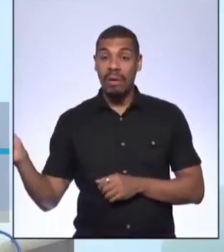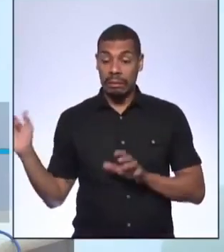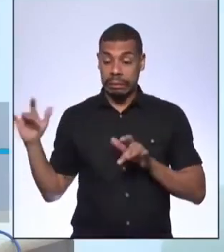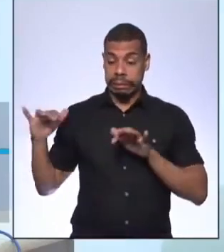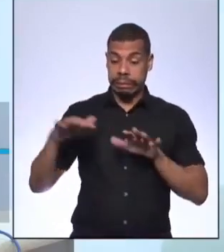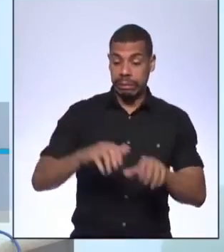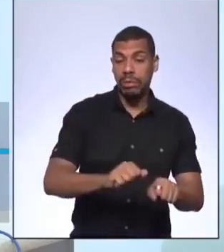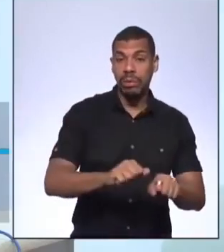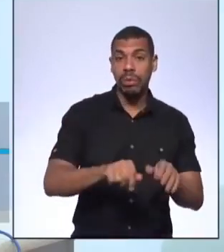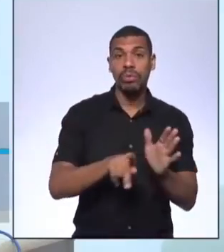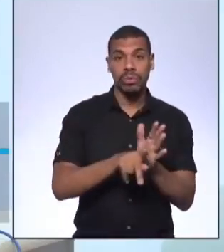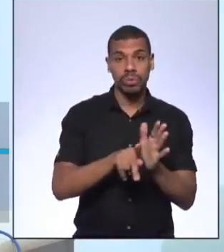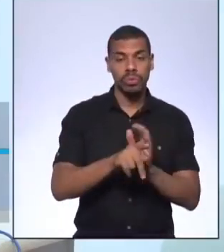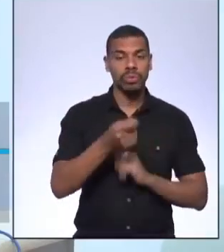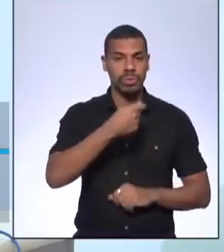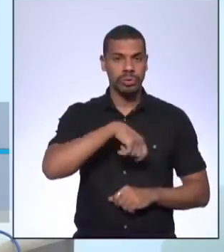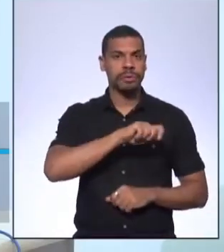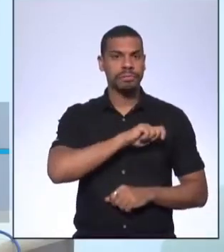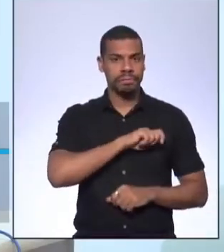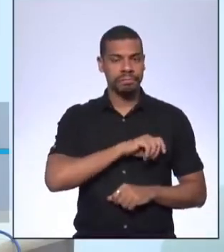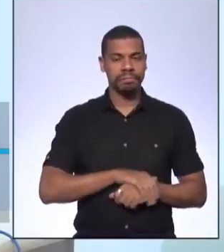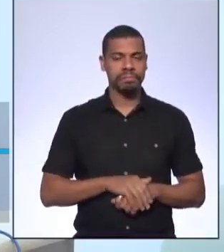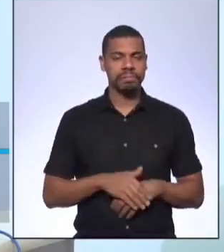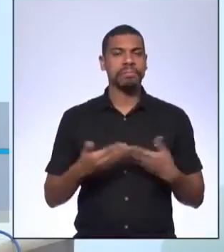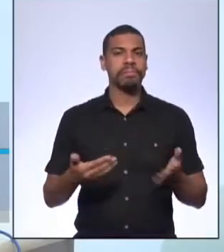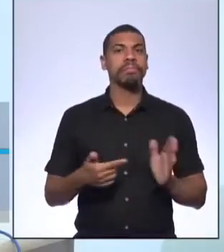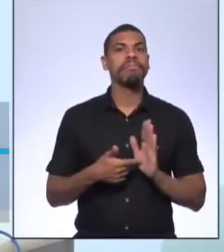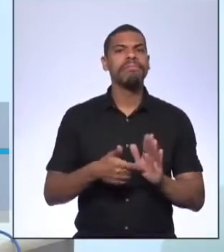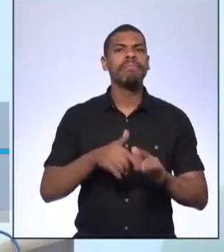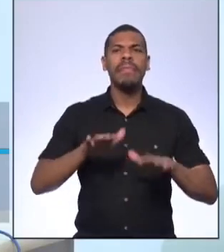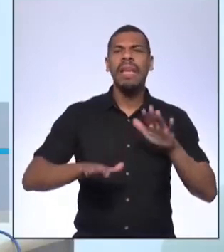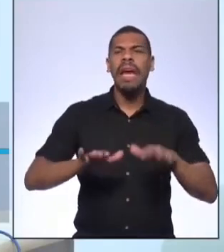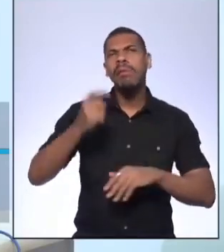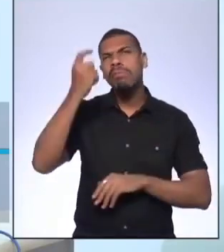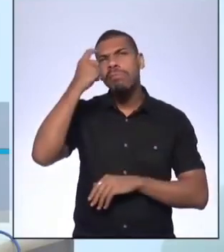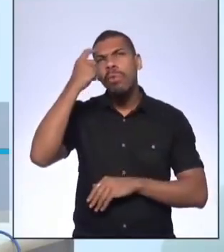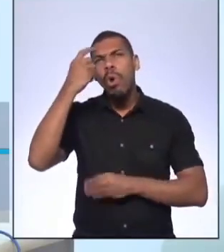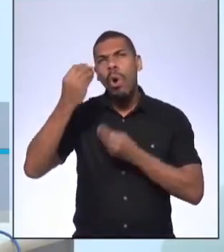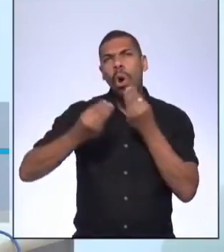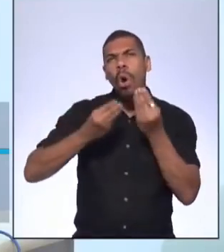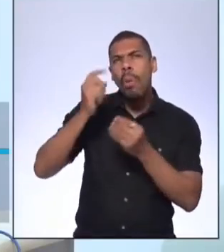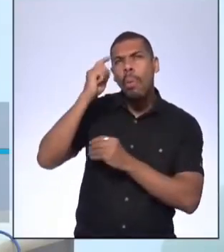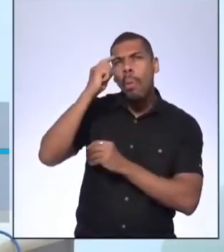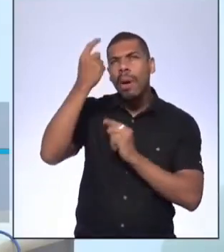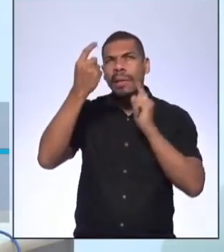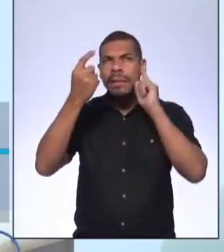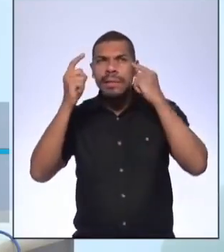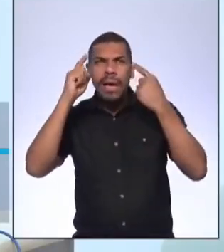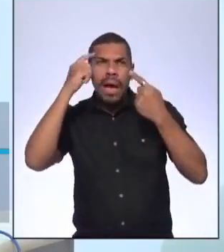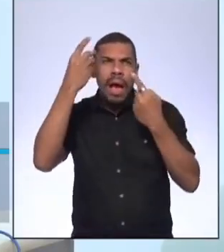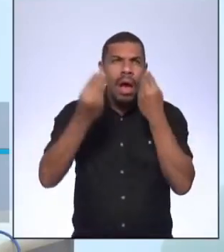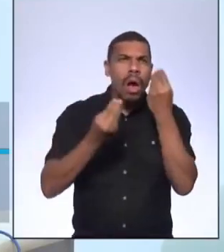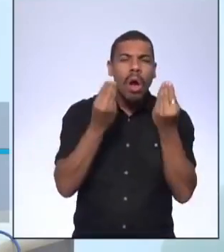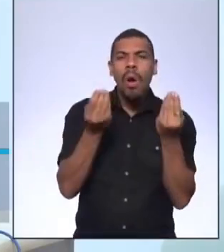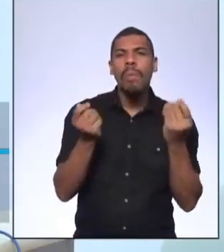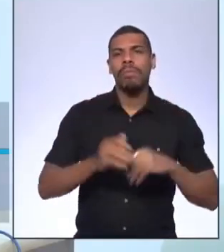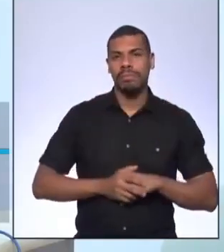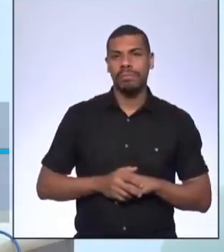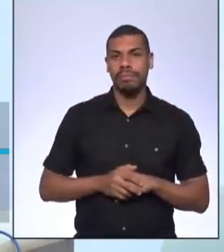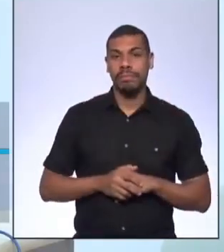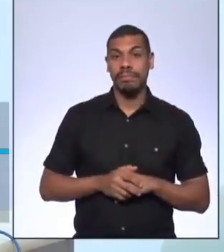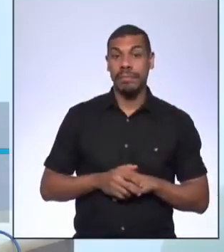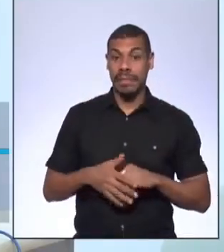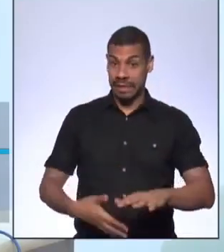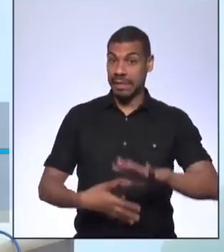ali na região, né? Então, vocês vejam que o eurocentrismo muitas vezes parte de uma ideia de que os nativos da América